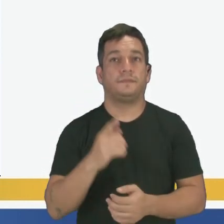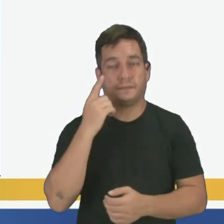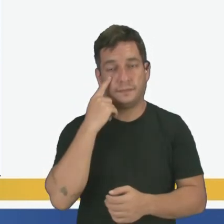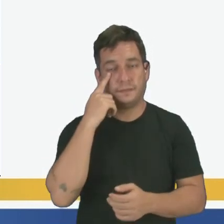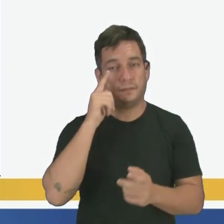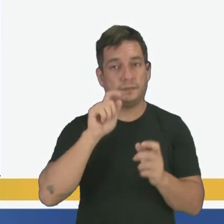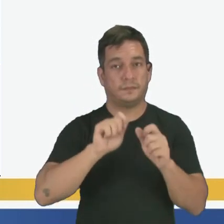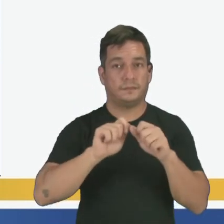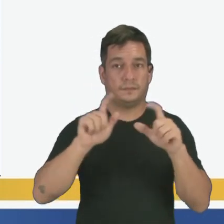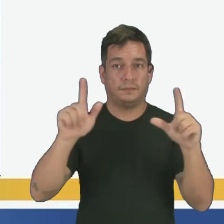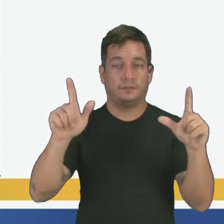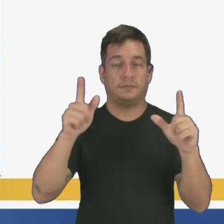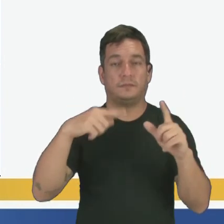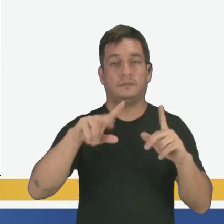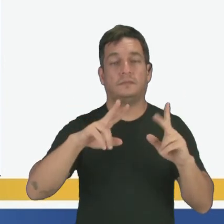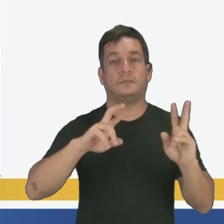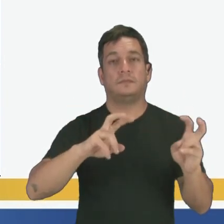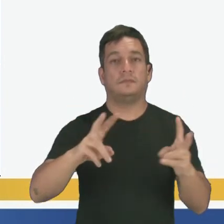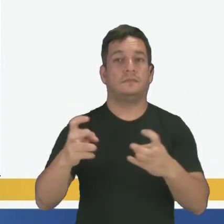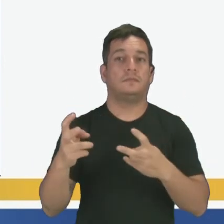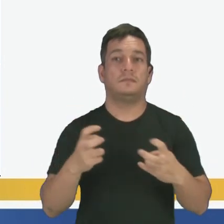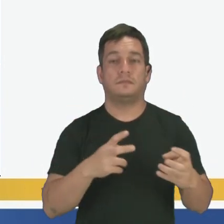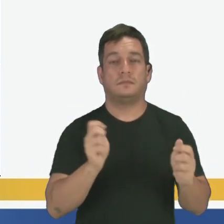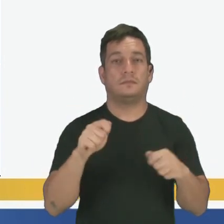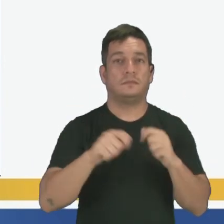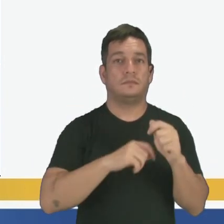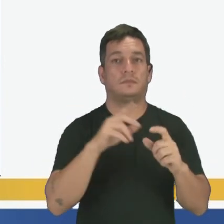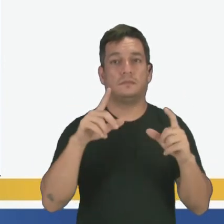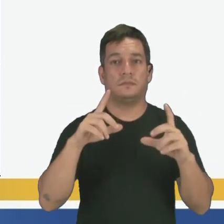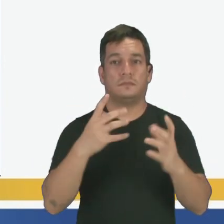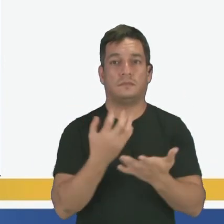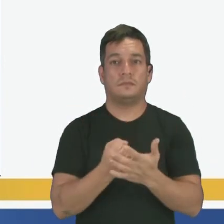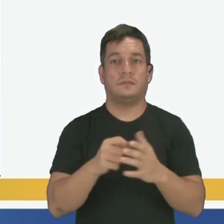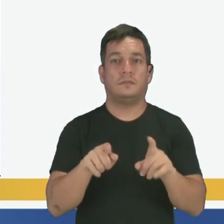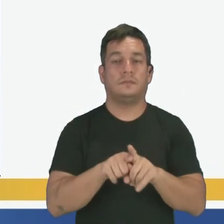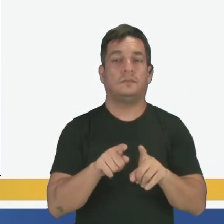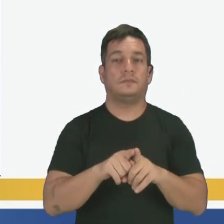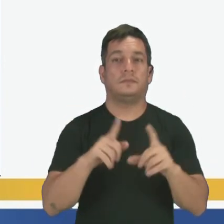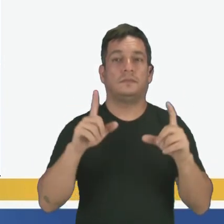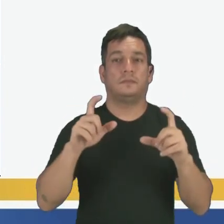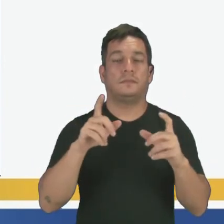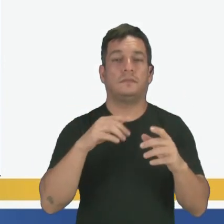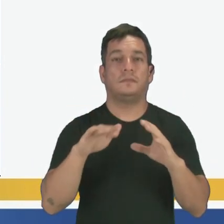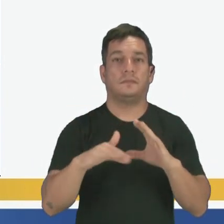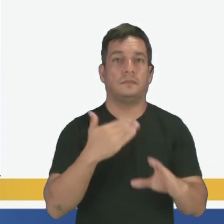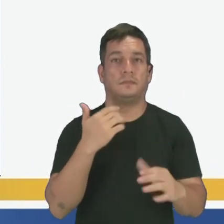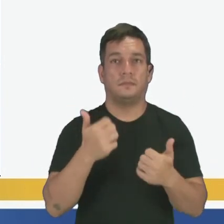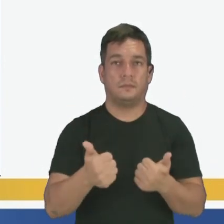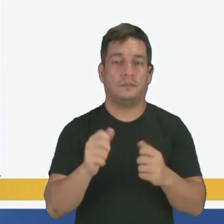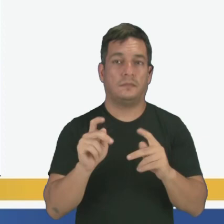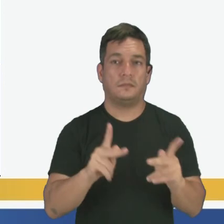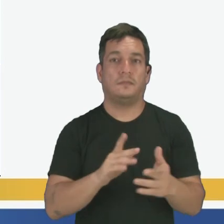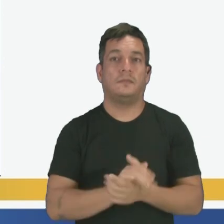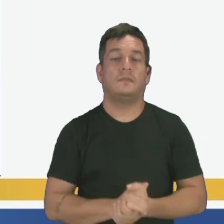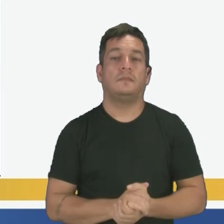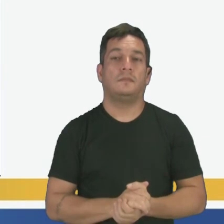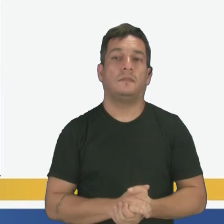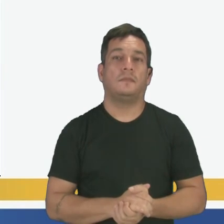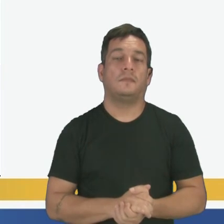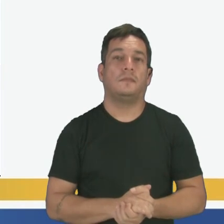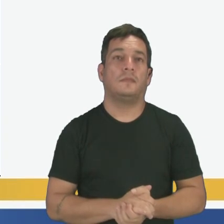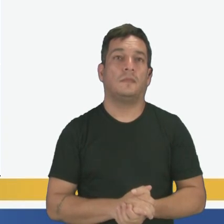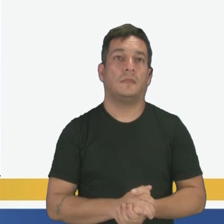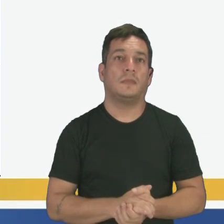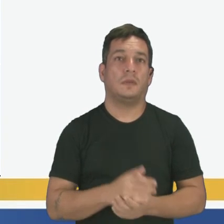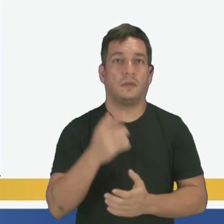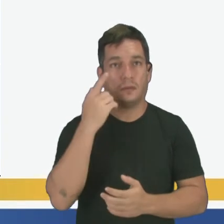bem aberto, vocês podem estar printando também, fazendo print e mandando para mim, tá bom? Então, a forma